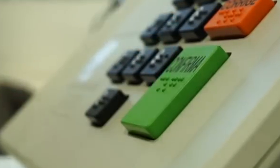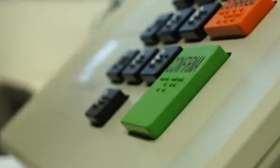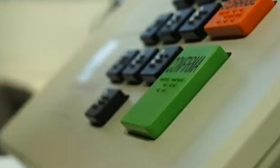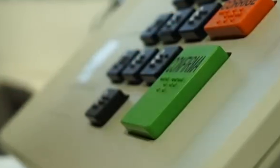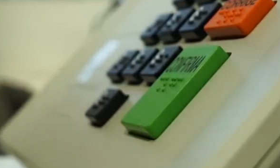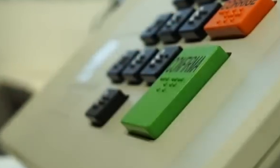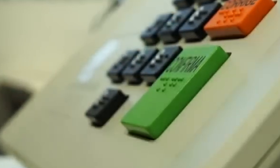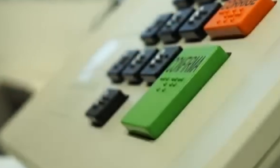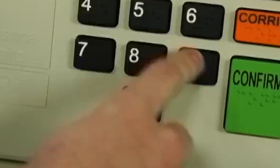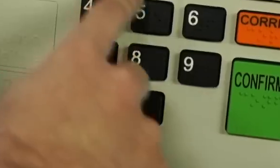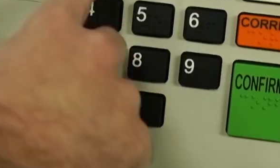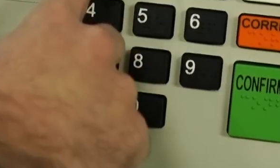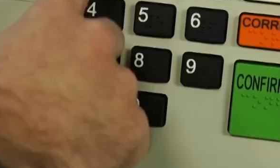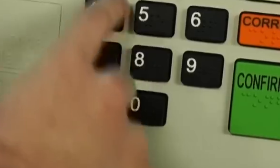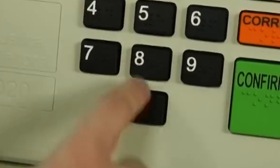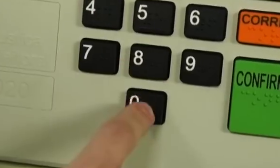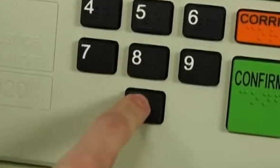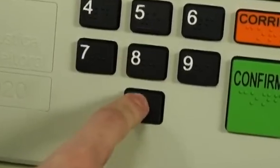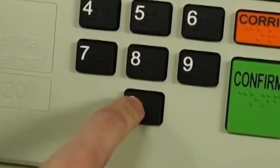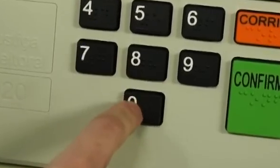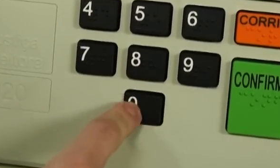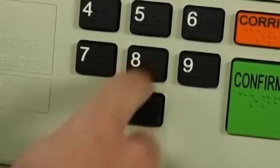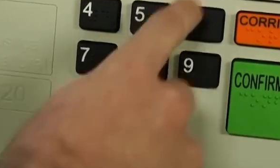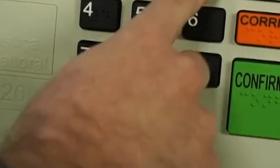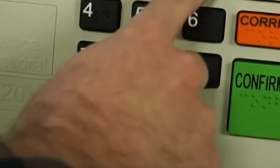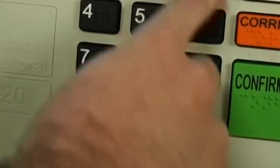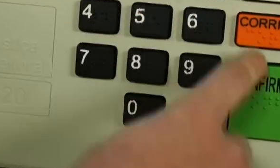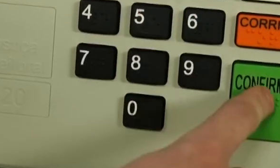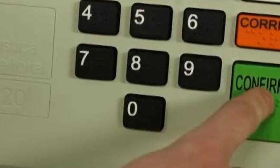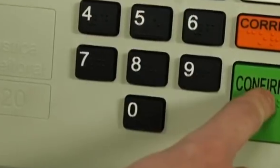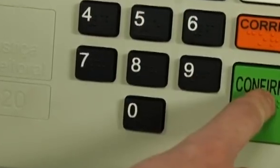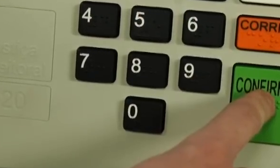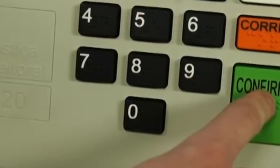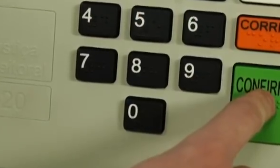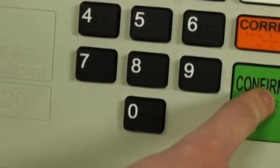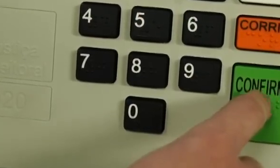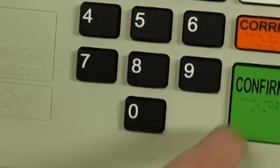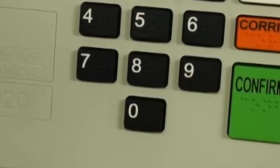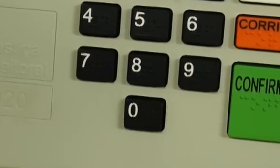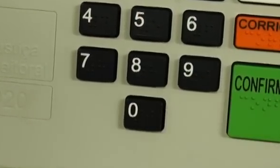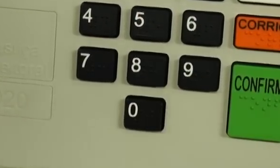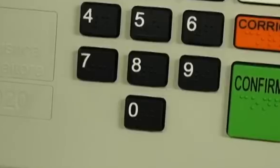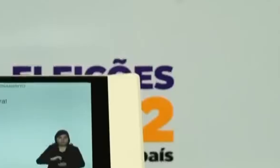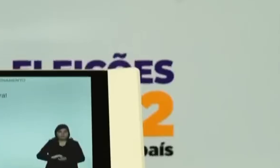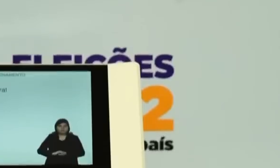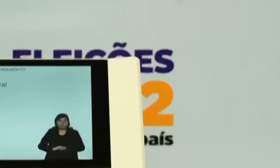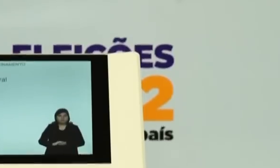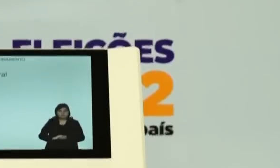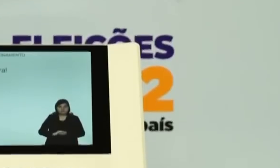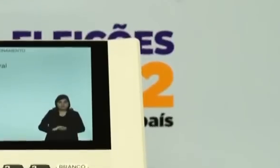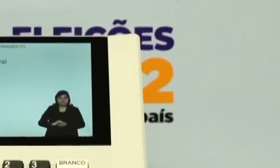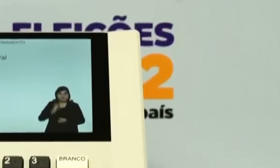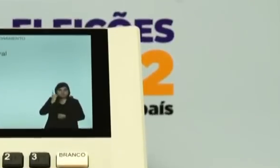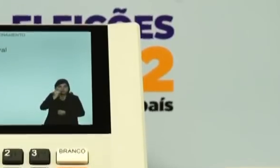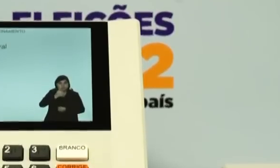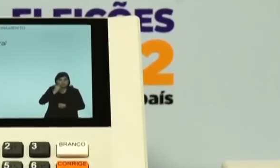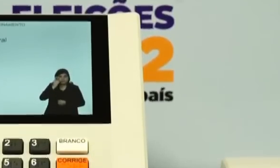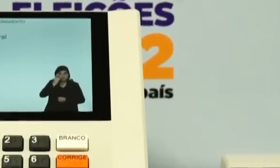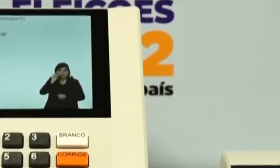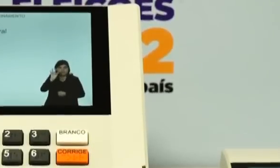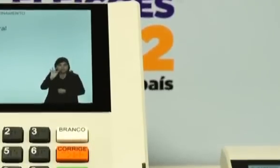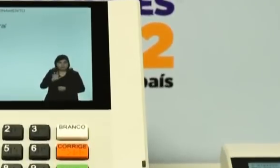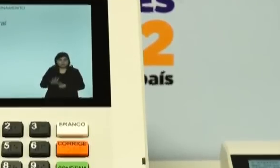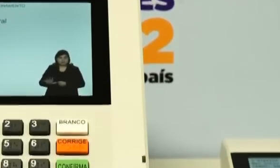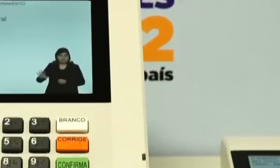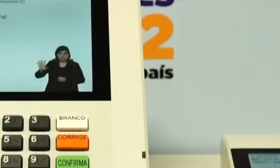amanhã. E essas são as piores eleições, né? Porque a disputa municipal é